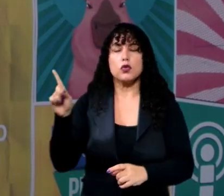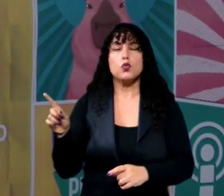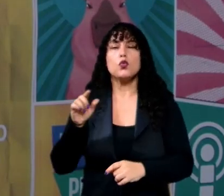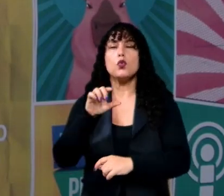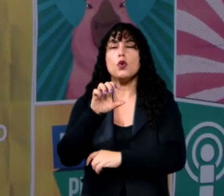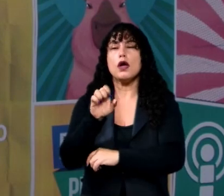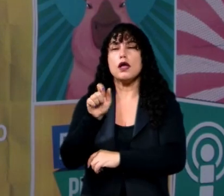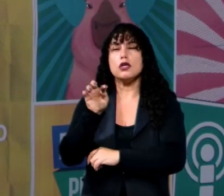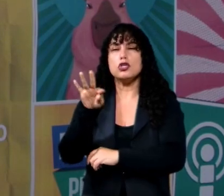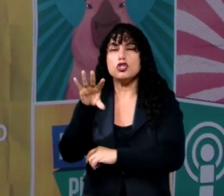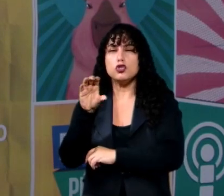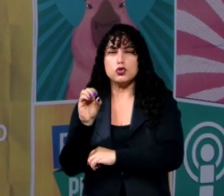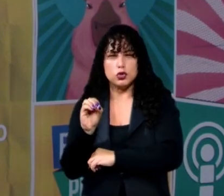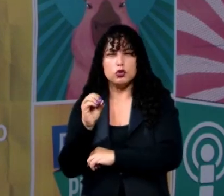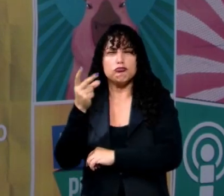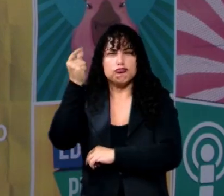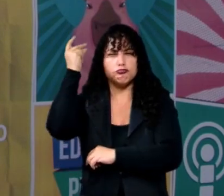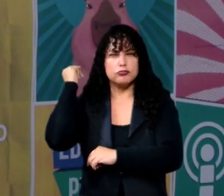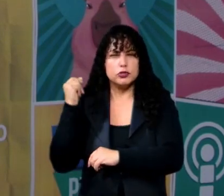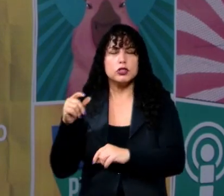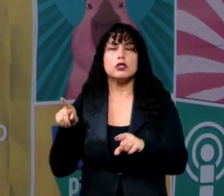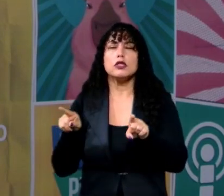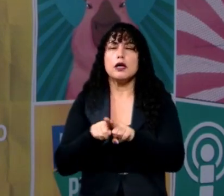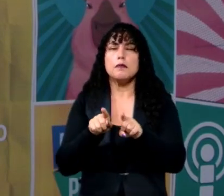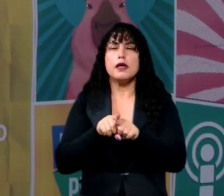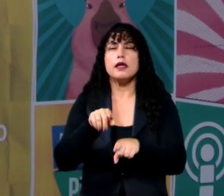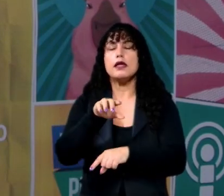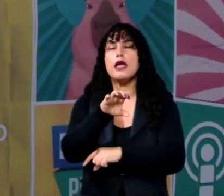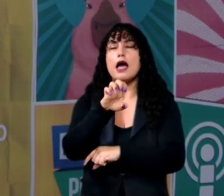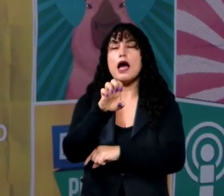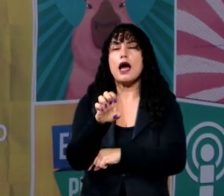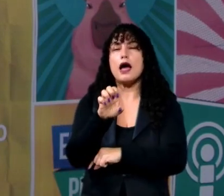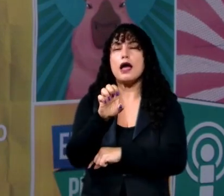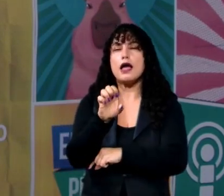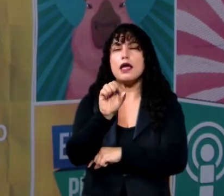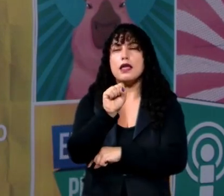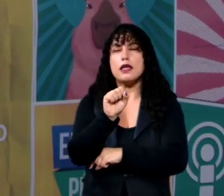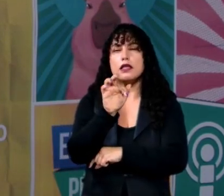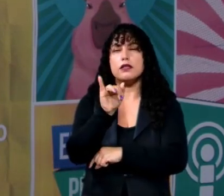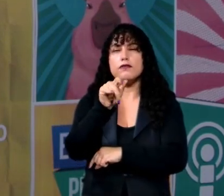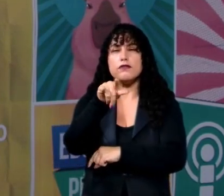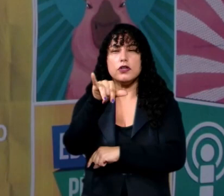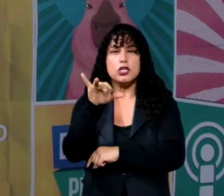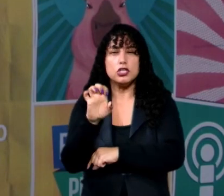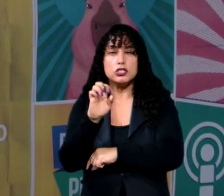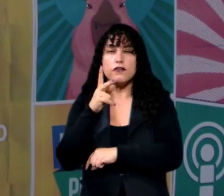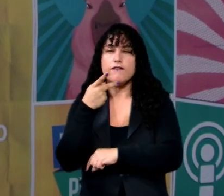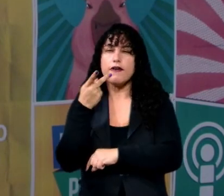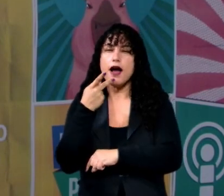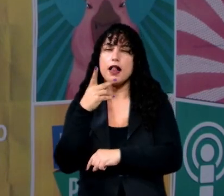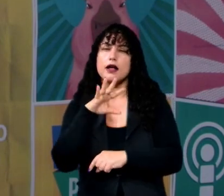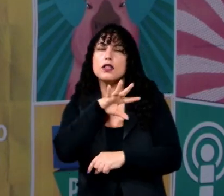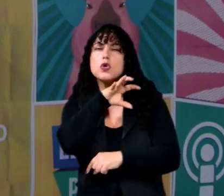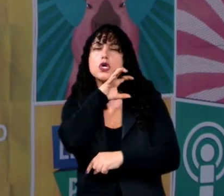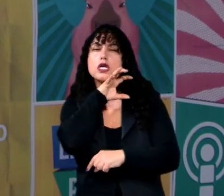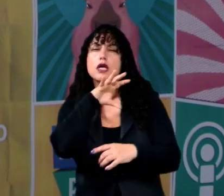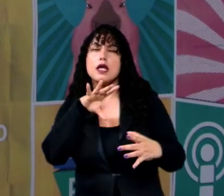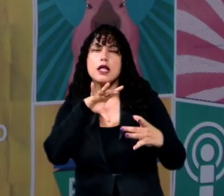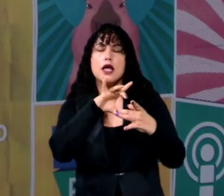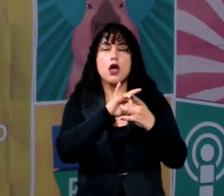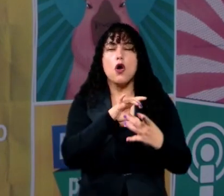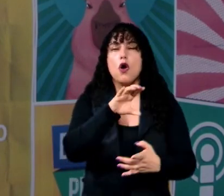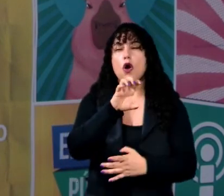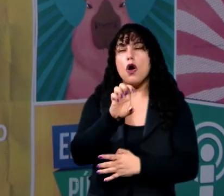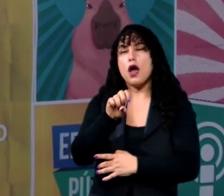muito presente no cristianismo. E a esfinge, ela fala dos animais, né? Ligados aos evangelistas